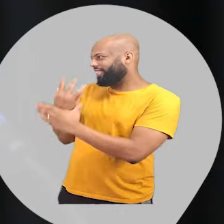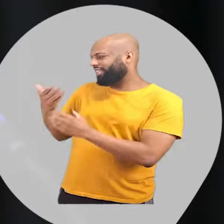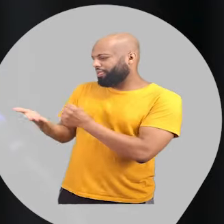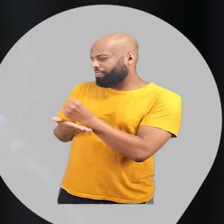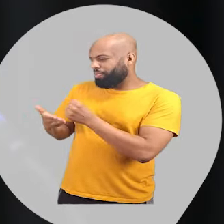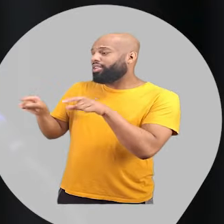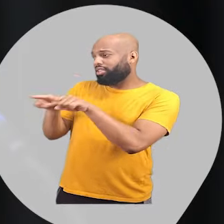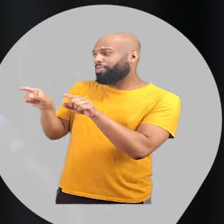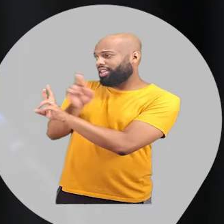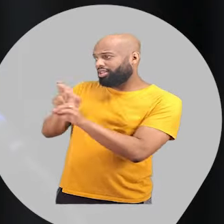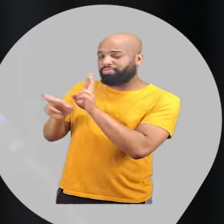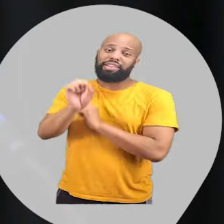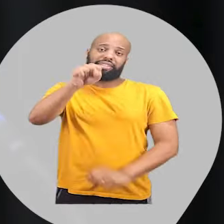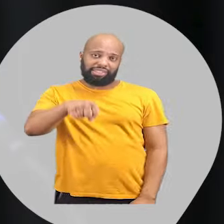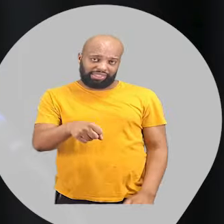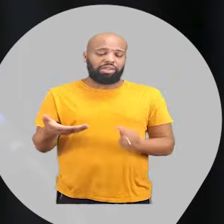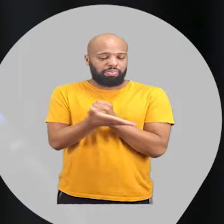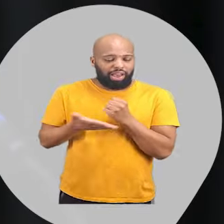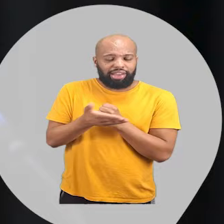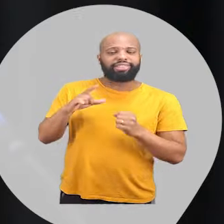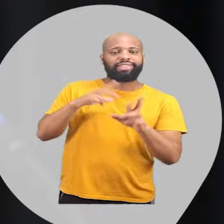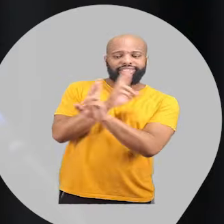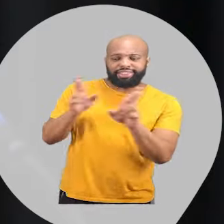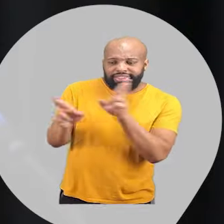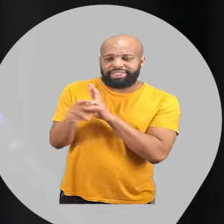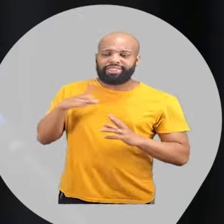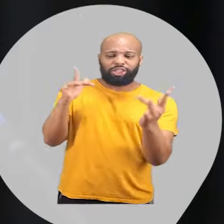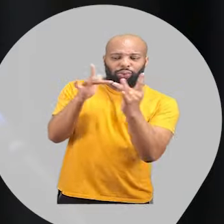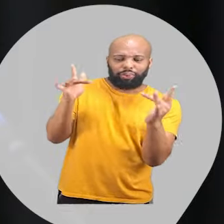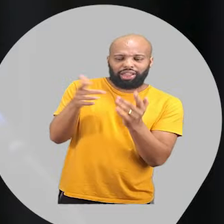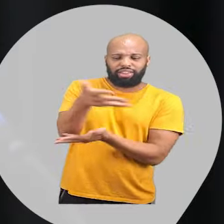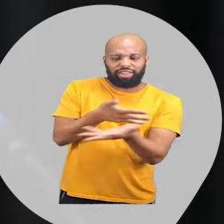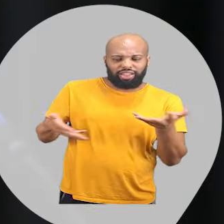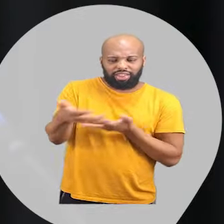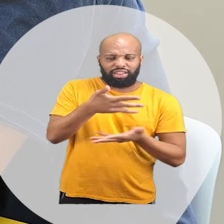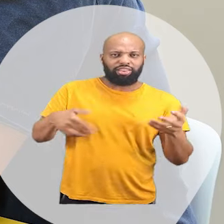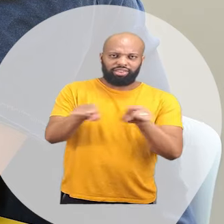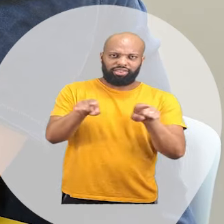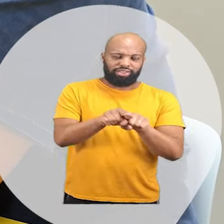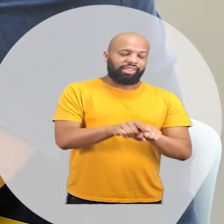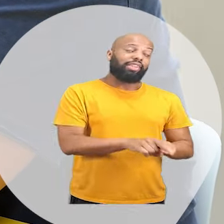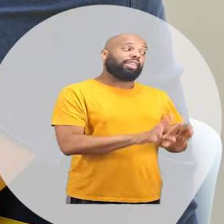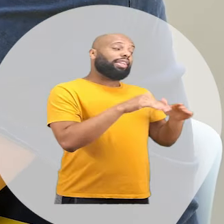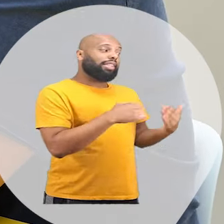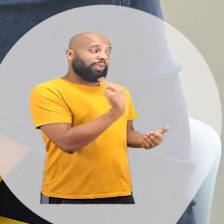né a gente tem base tem relacionamento tem contato tem o networkings